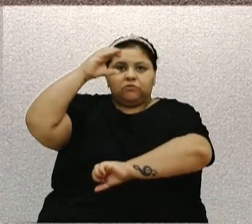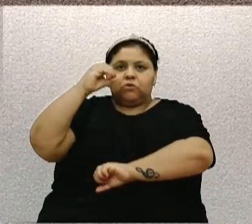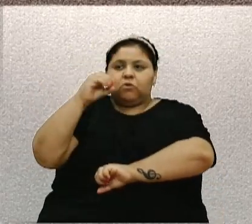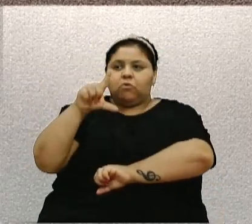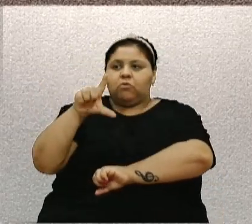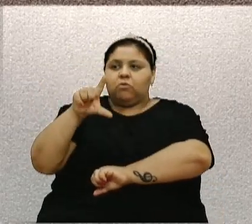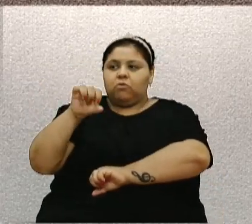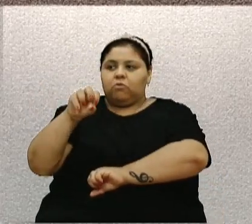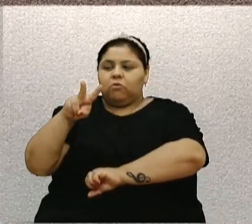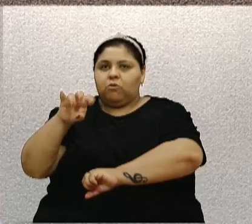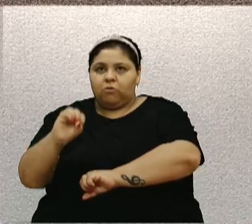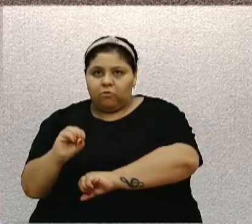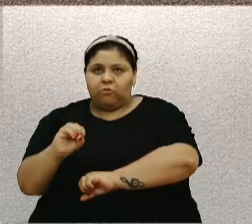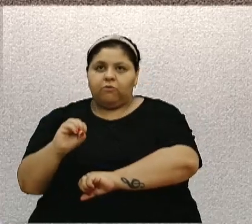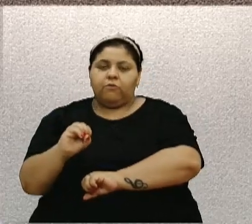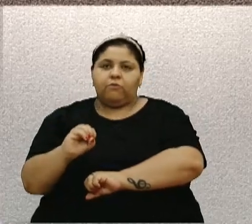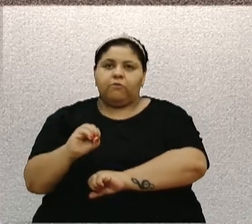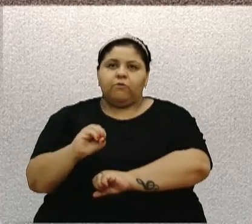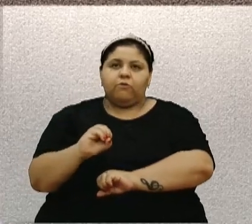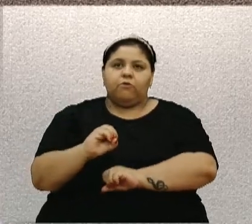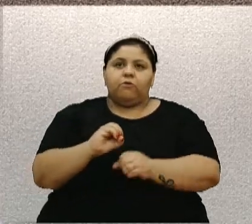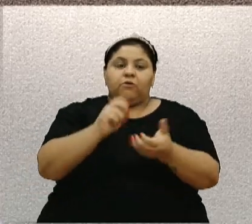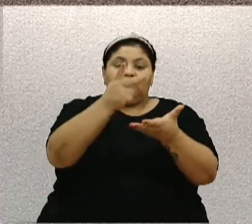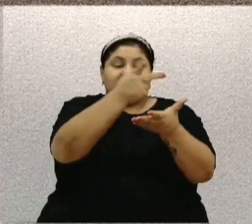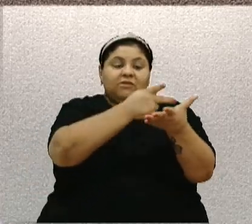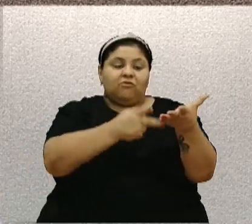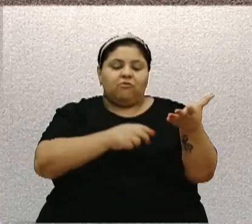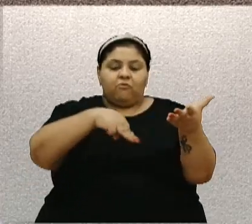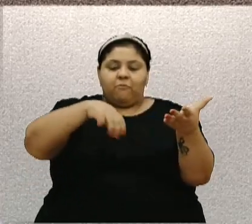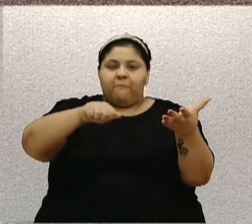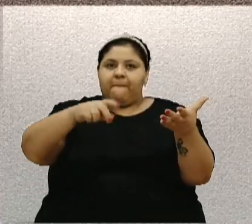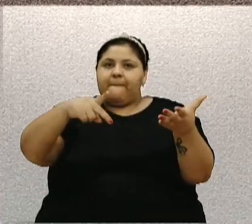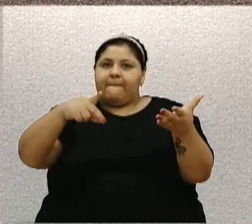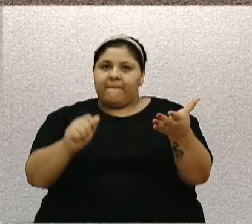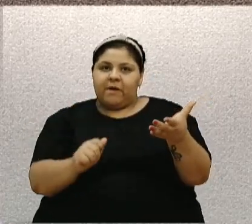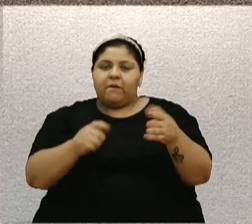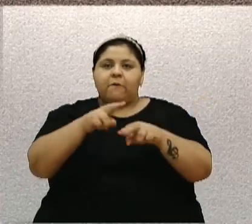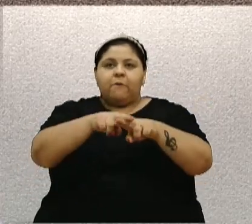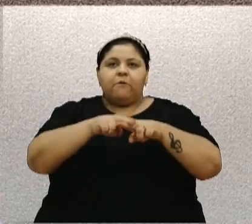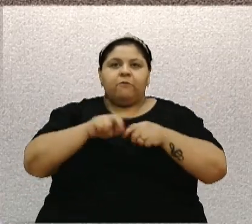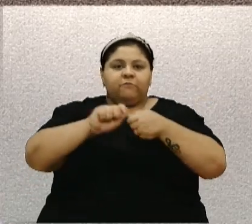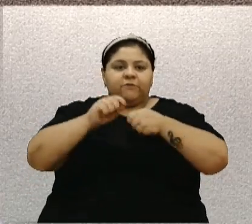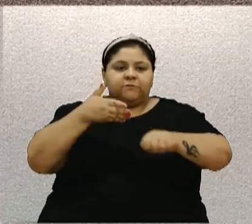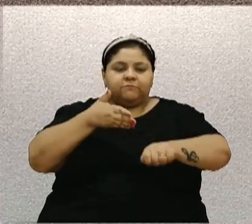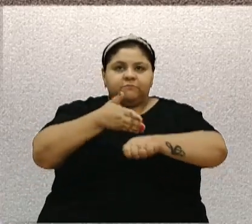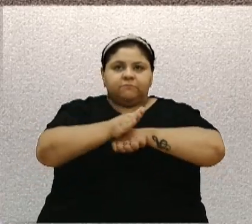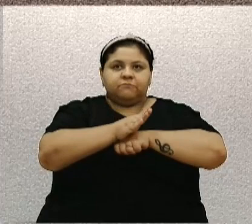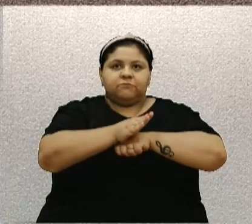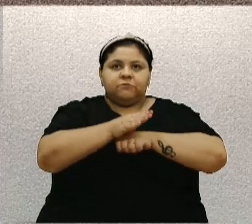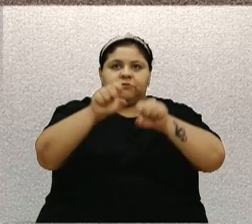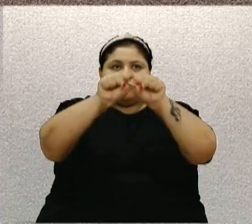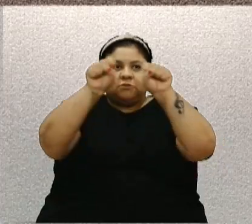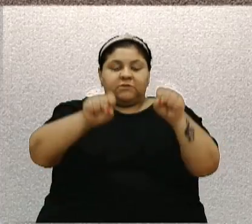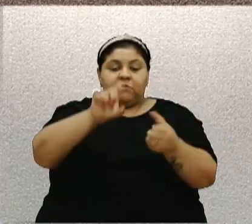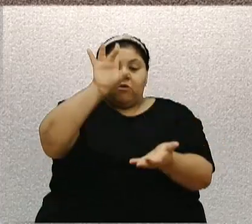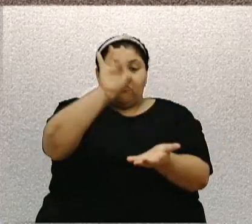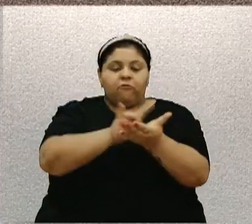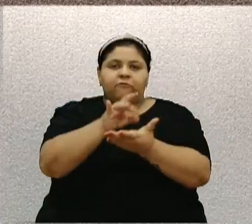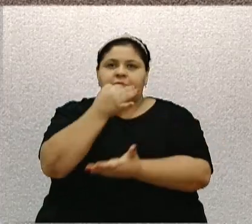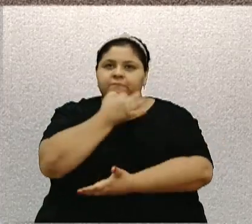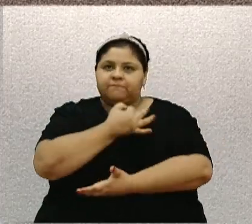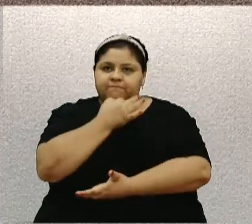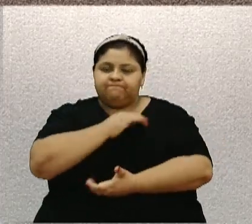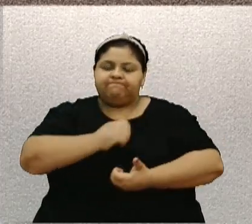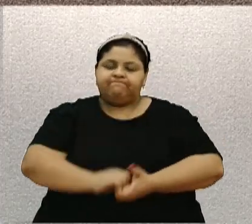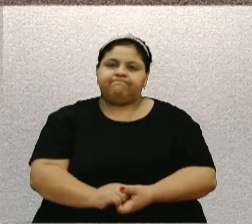Stumpf, na cartografia do município. Portanto, integra o sistema viário oficial do município.